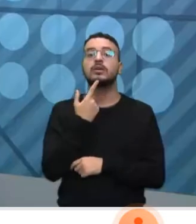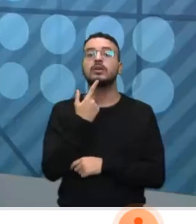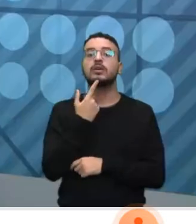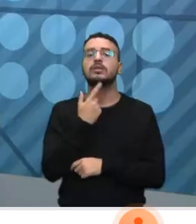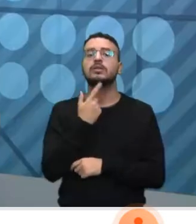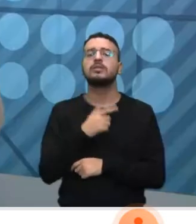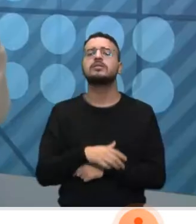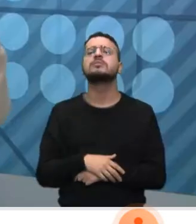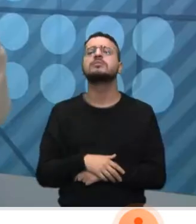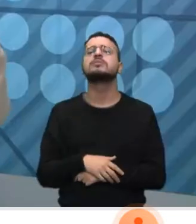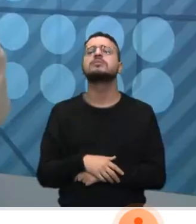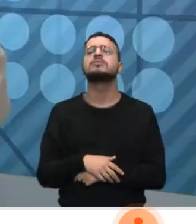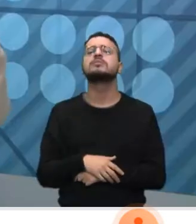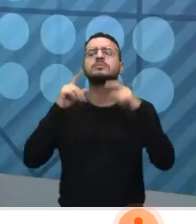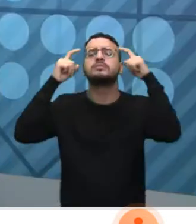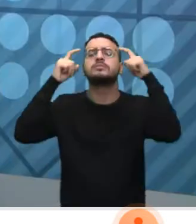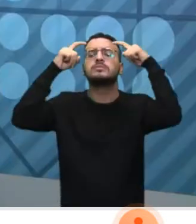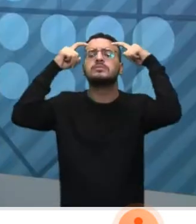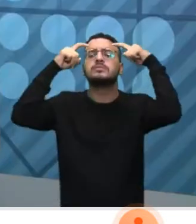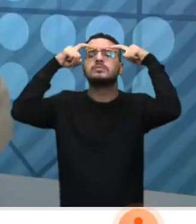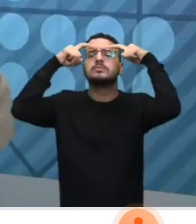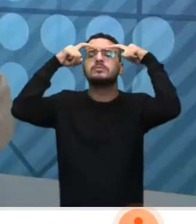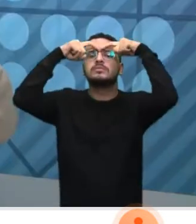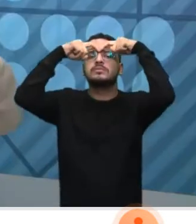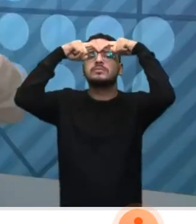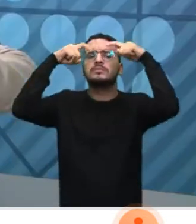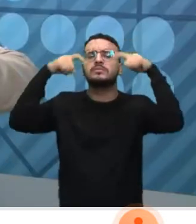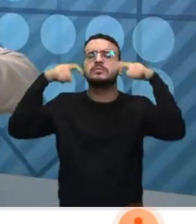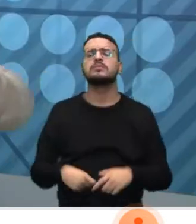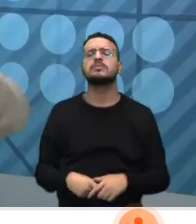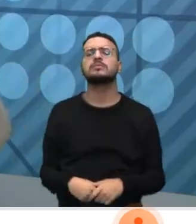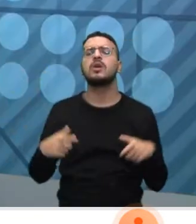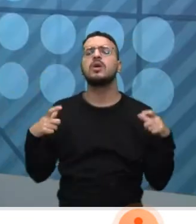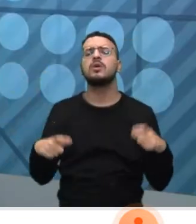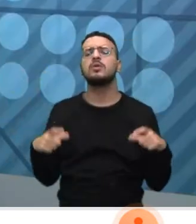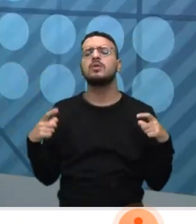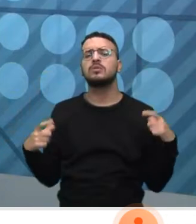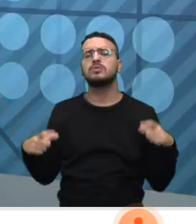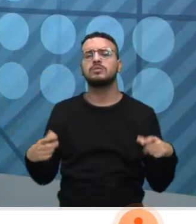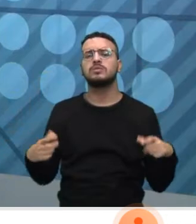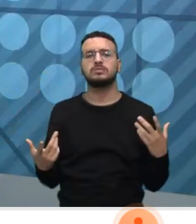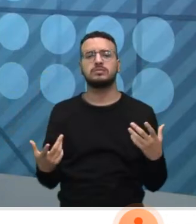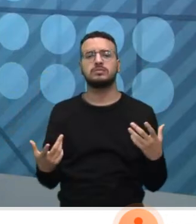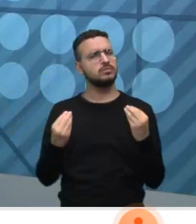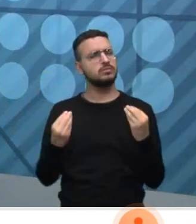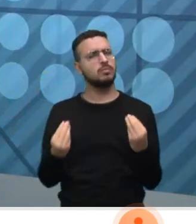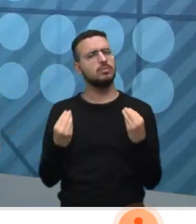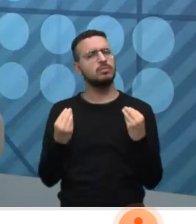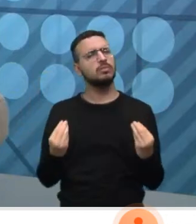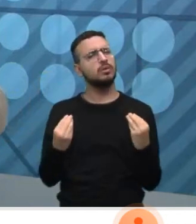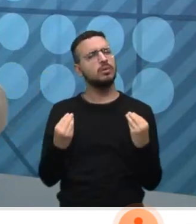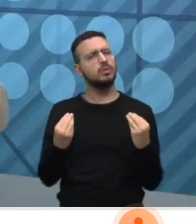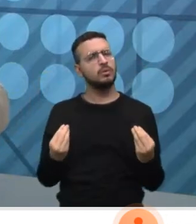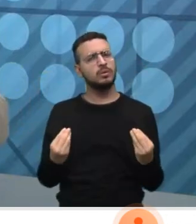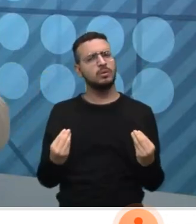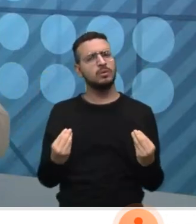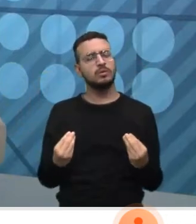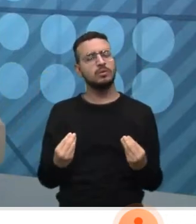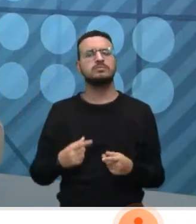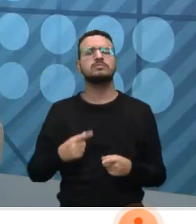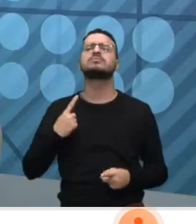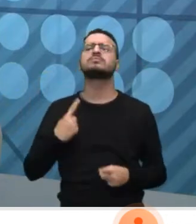E faz um pouquinho a sobrancelha. Onde, como, né? Por